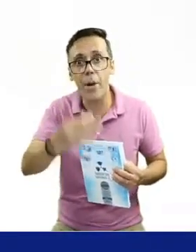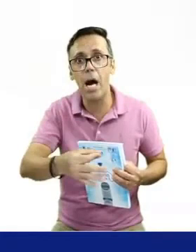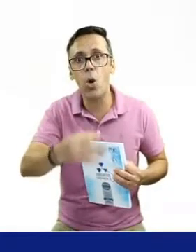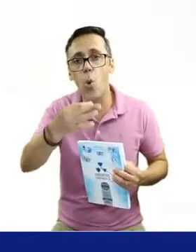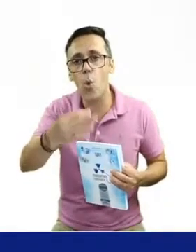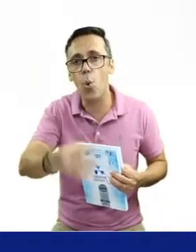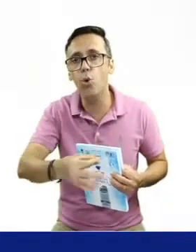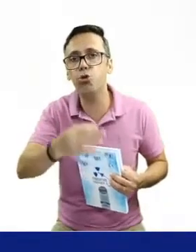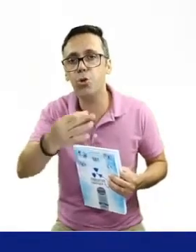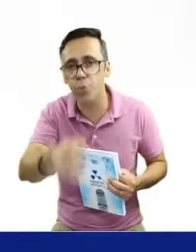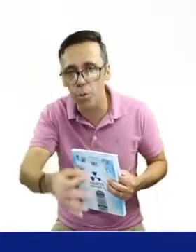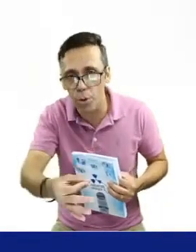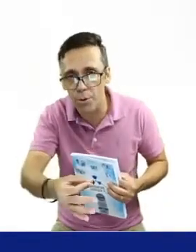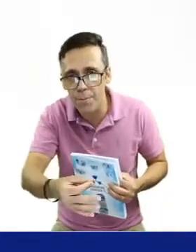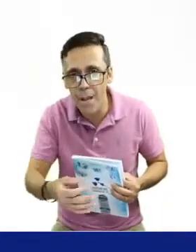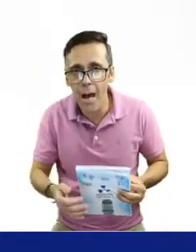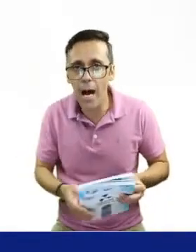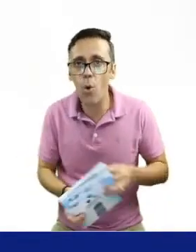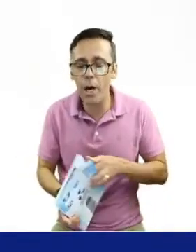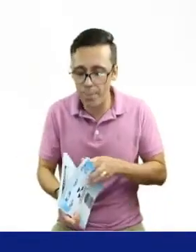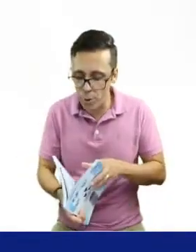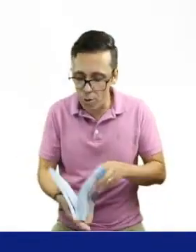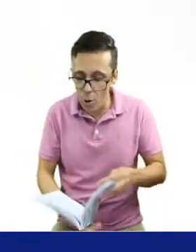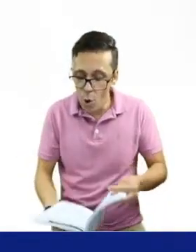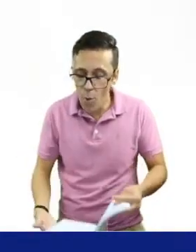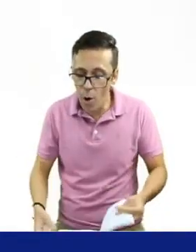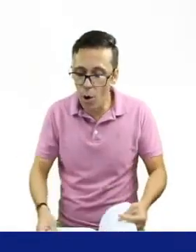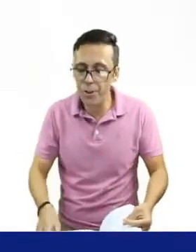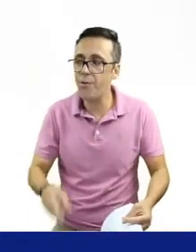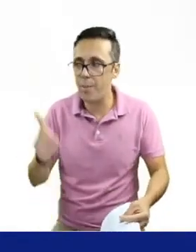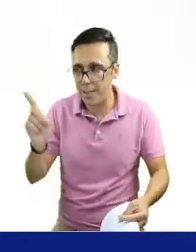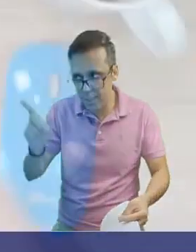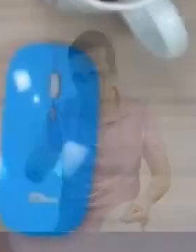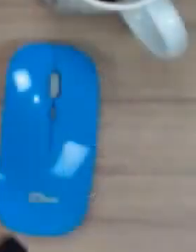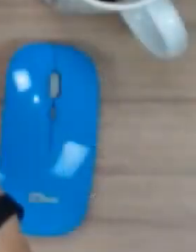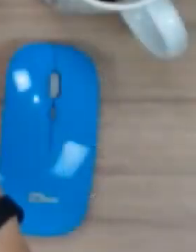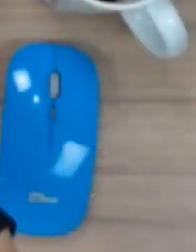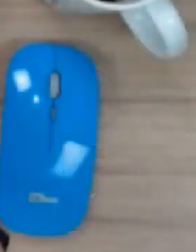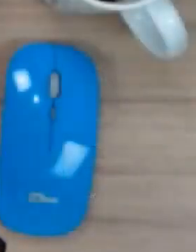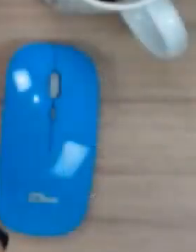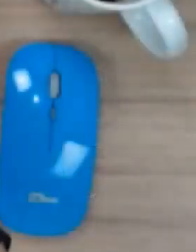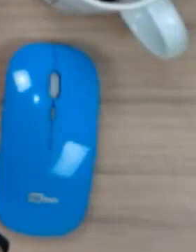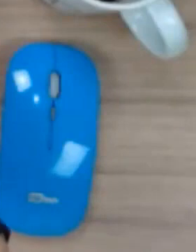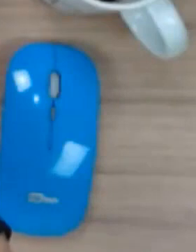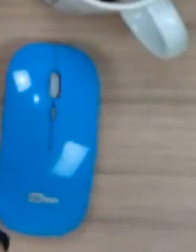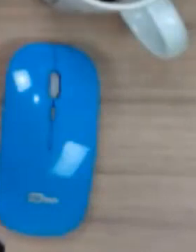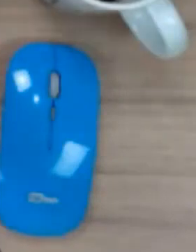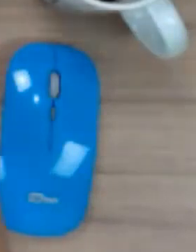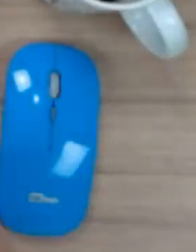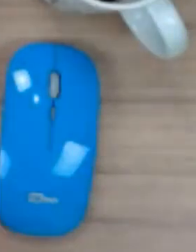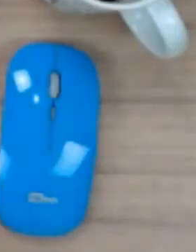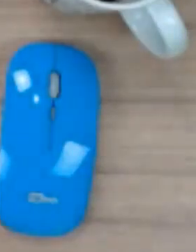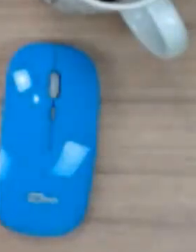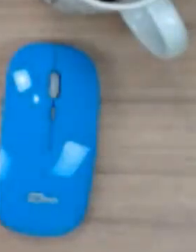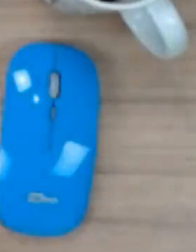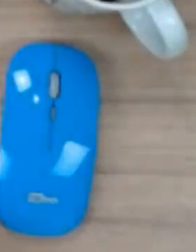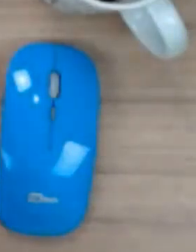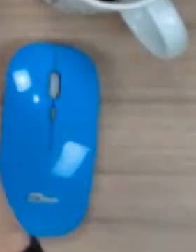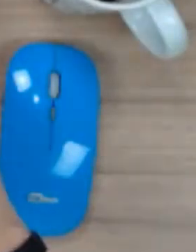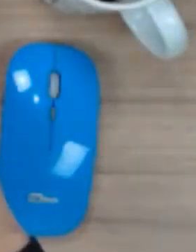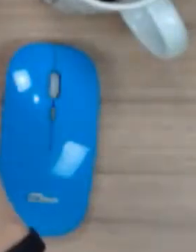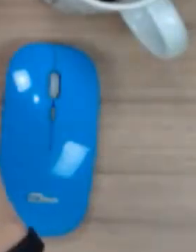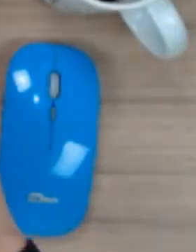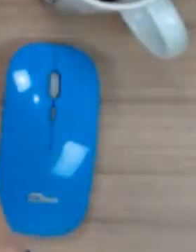preparação para concursos públicos agora pessoal uma outra informação Volta para mim que por gentileza adianta neste